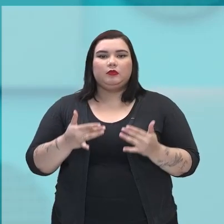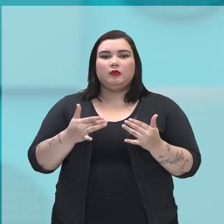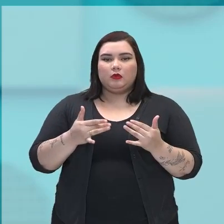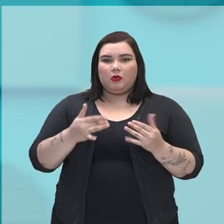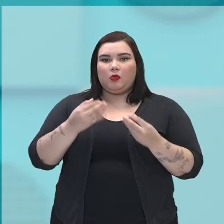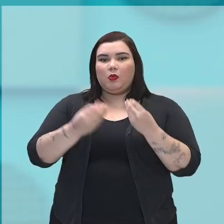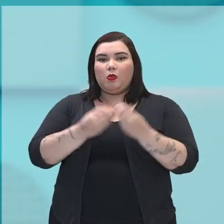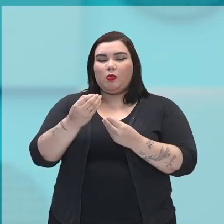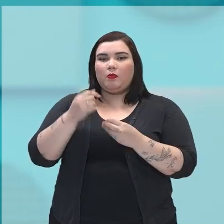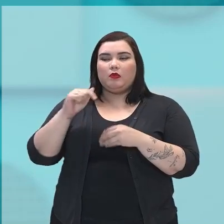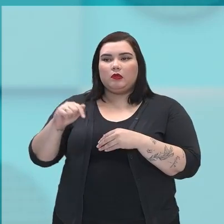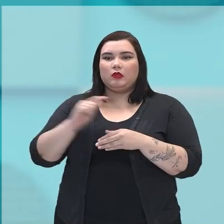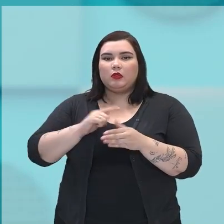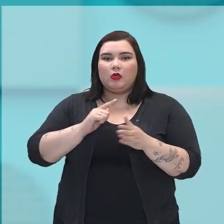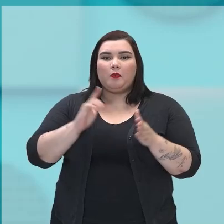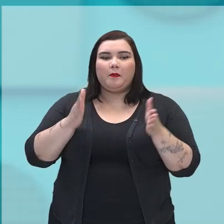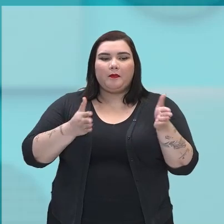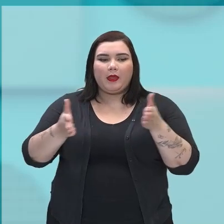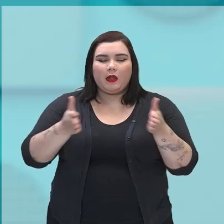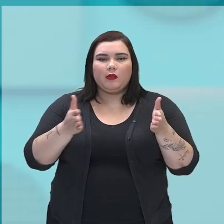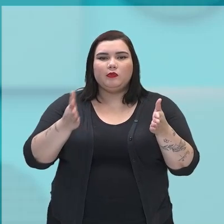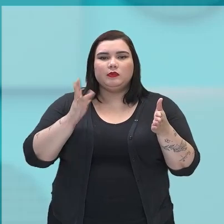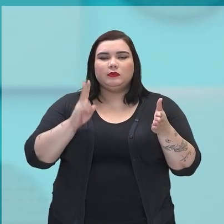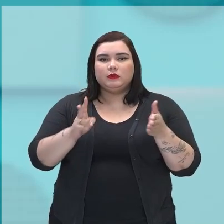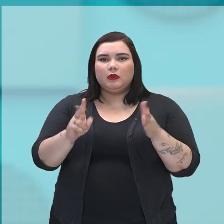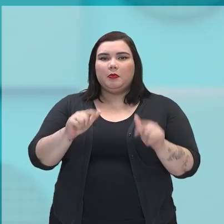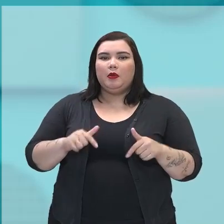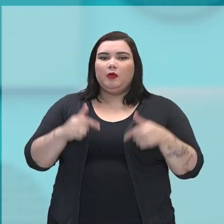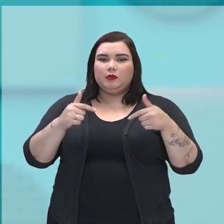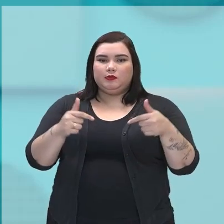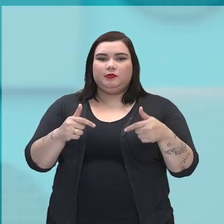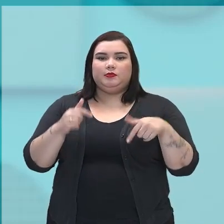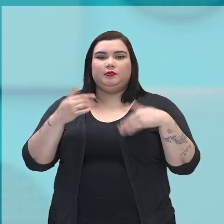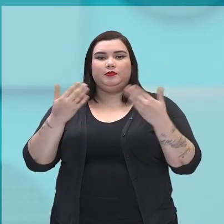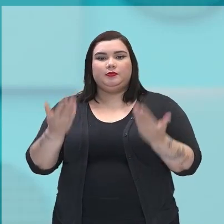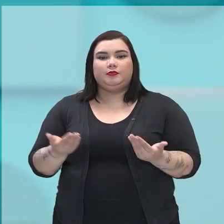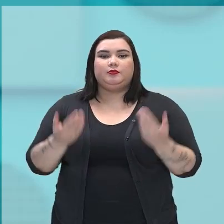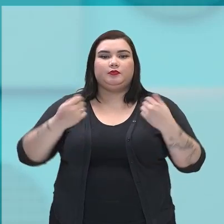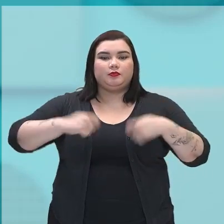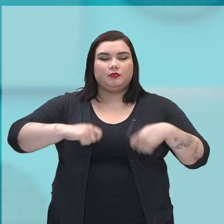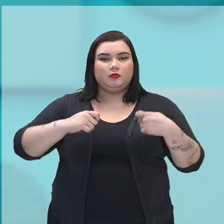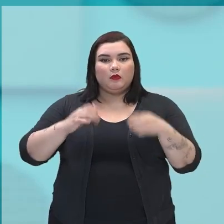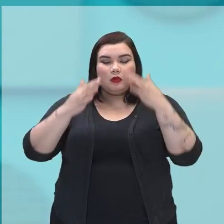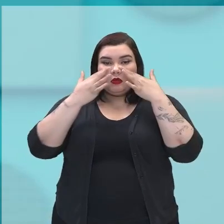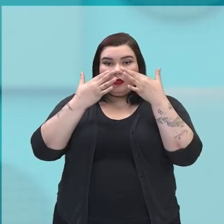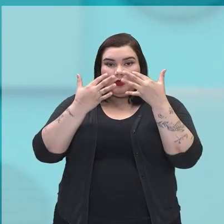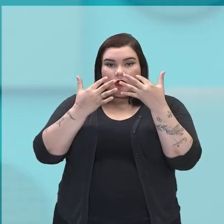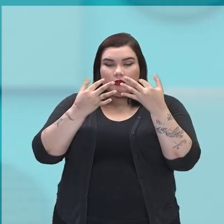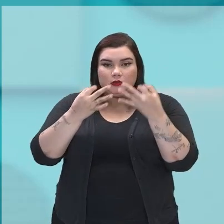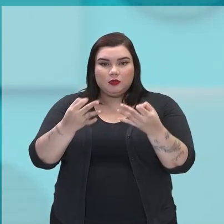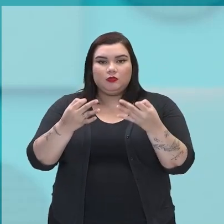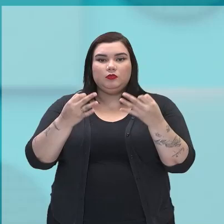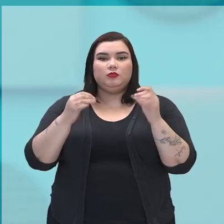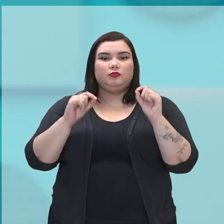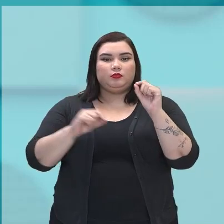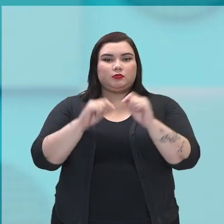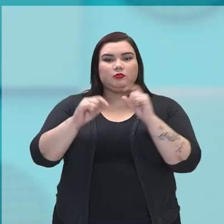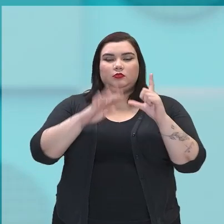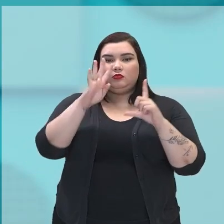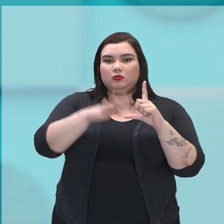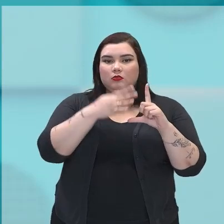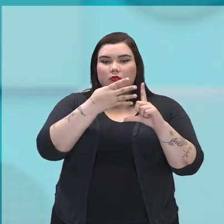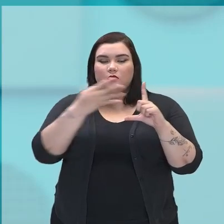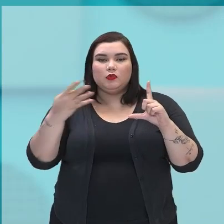com que frequência algo acontece. Para isso, a gente precisa observar direitinho ali a agenda deles,